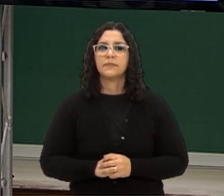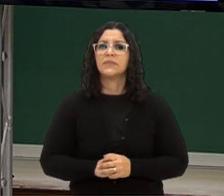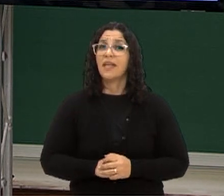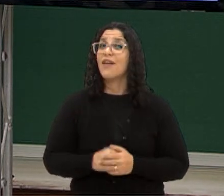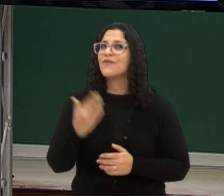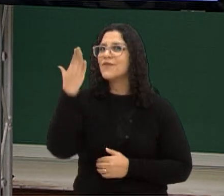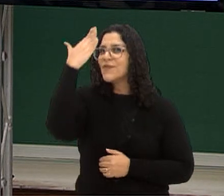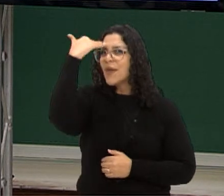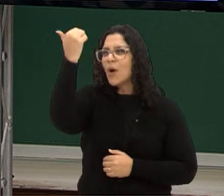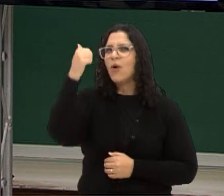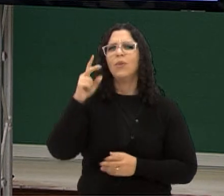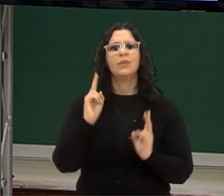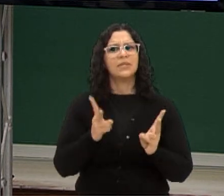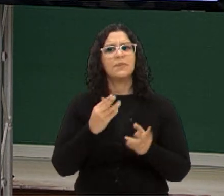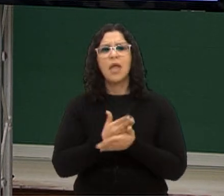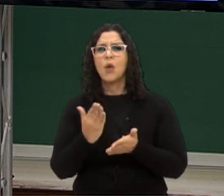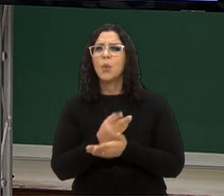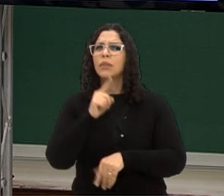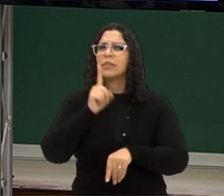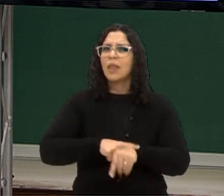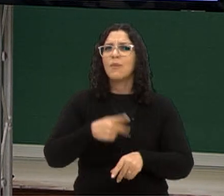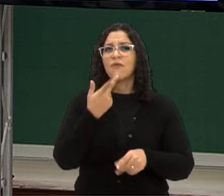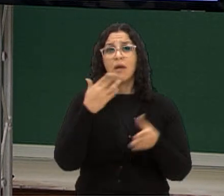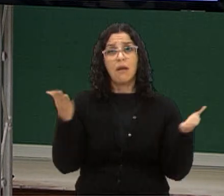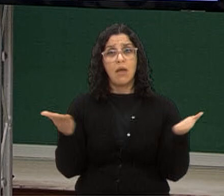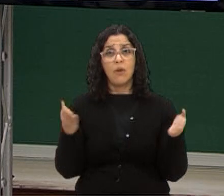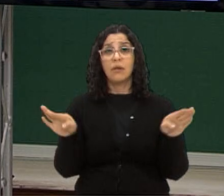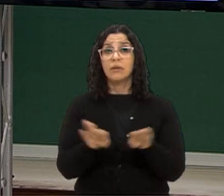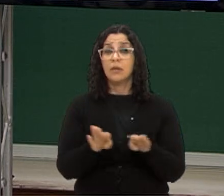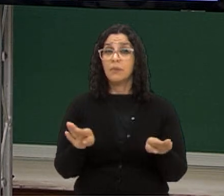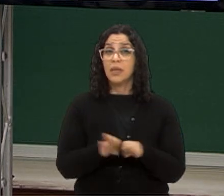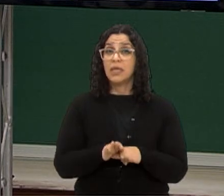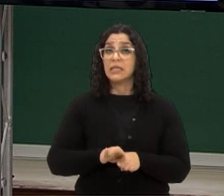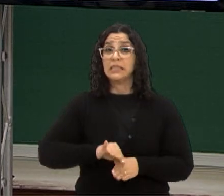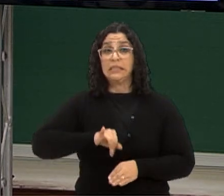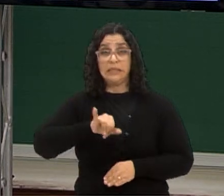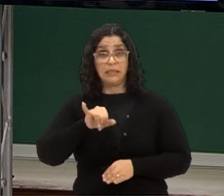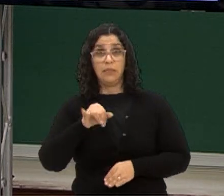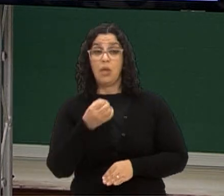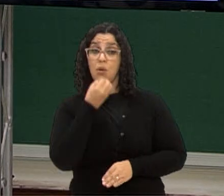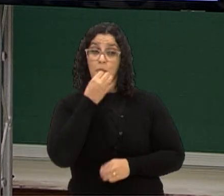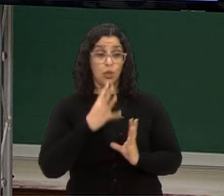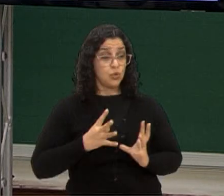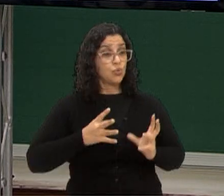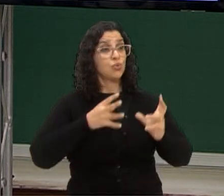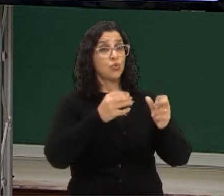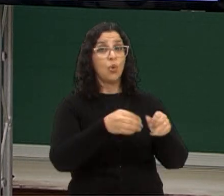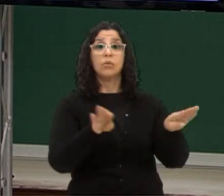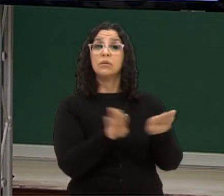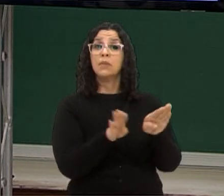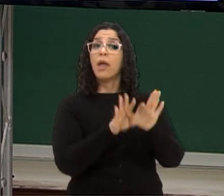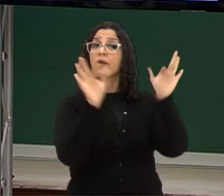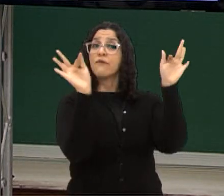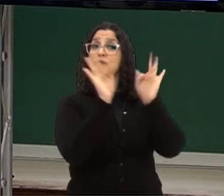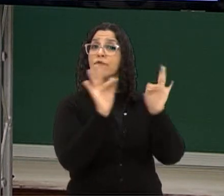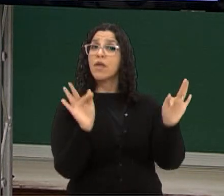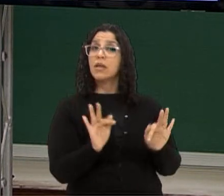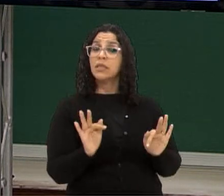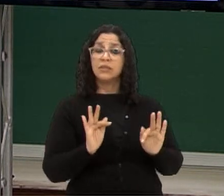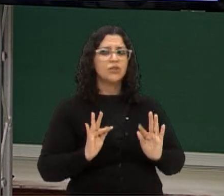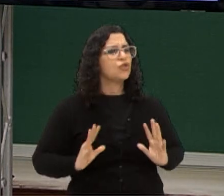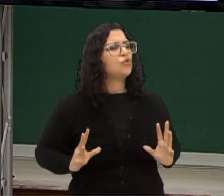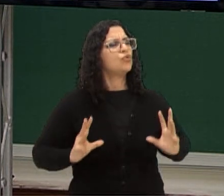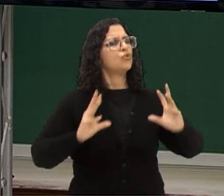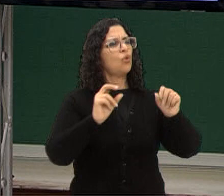muito conhecida e muito dita até em alguns momentos atualmente, que é: se é para o bem de todos e felicidade geral